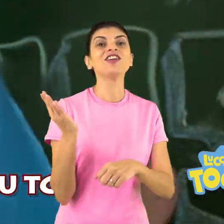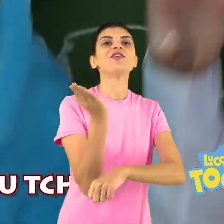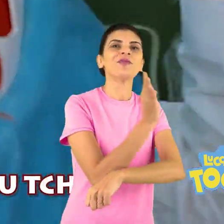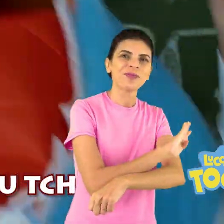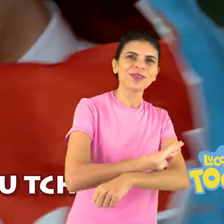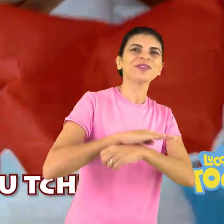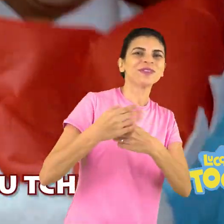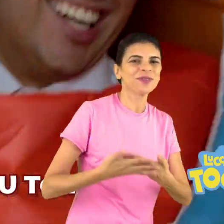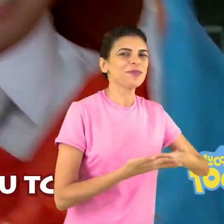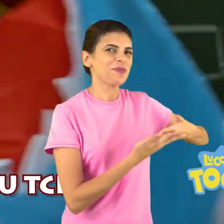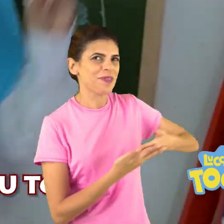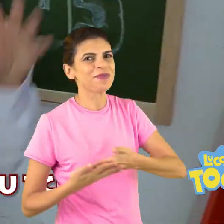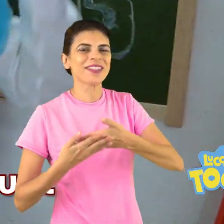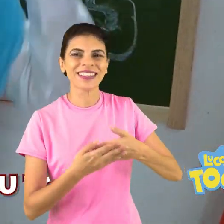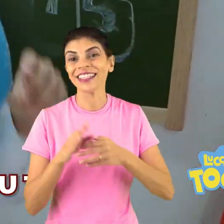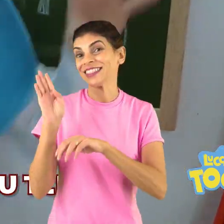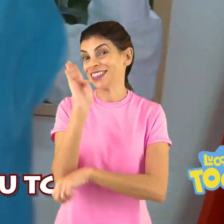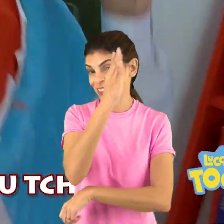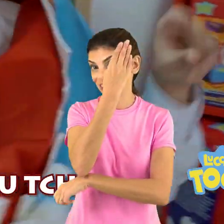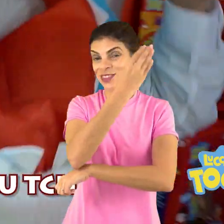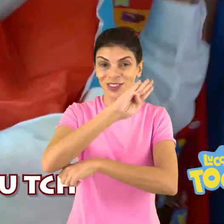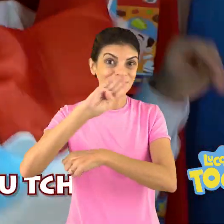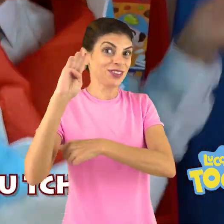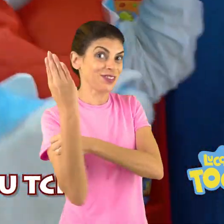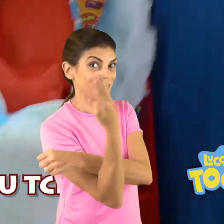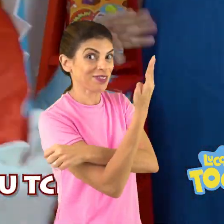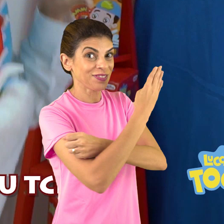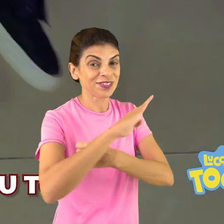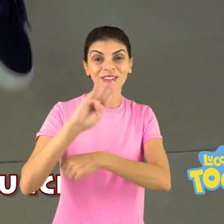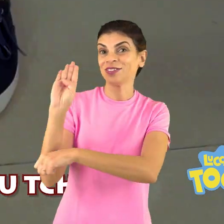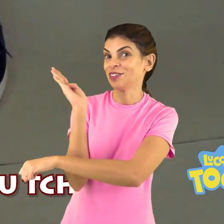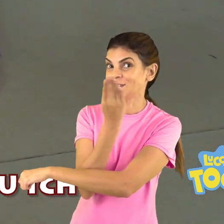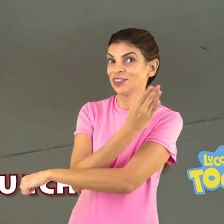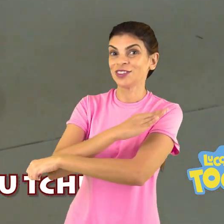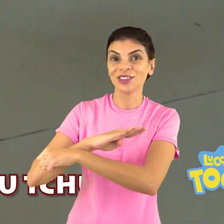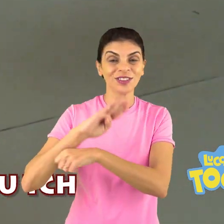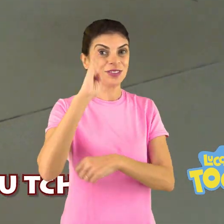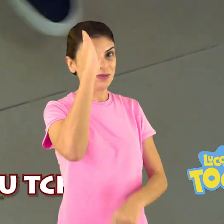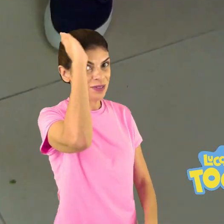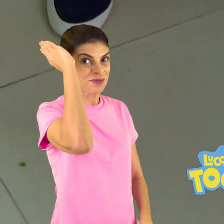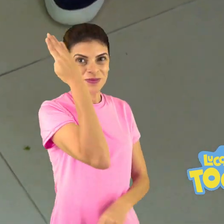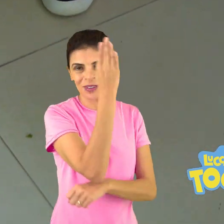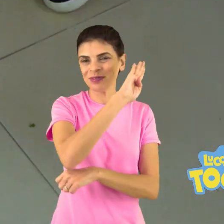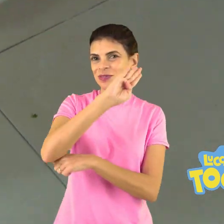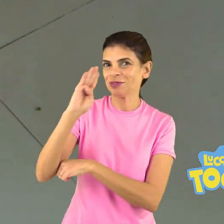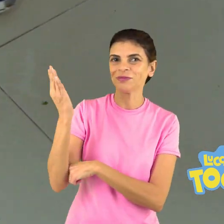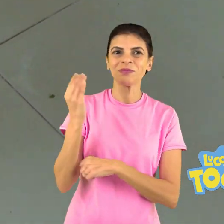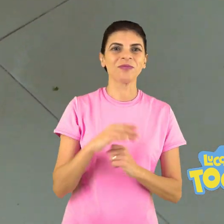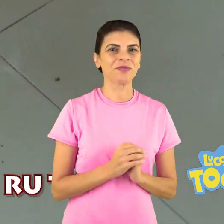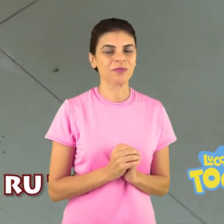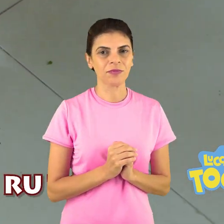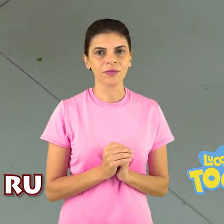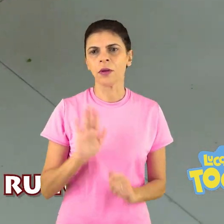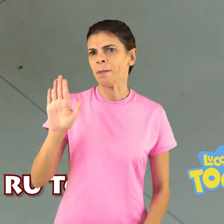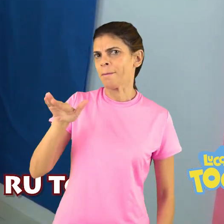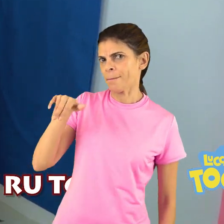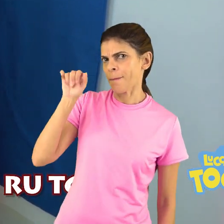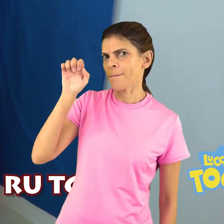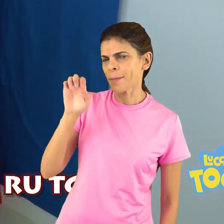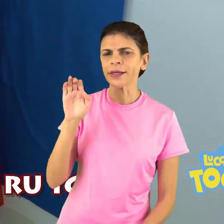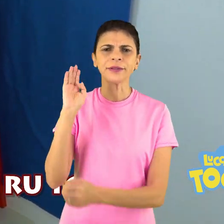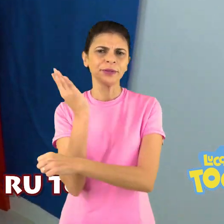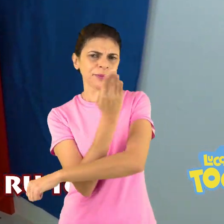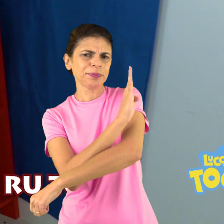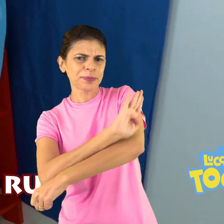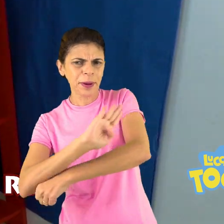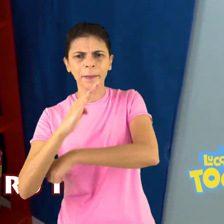Baby shark, tu-tu-ru-tu. Baby shark, tu-tu-ru-tu. Baby shark, tu-tu-ru-tu-tu-tu-tu. Mami